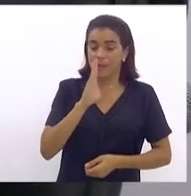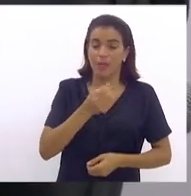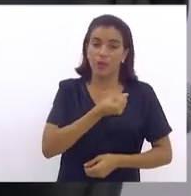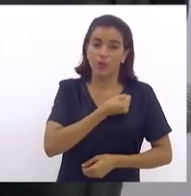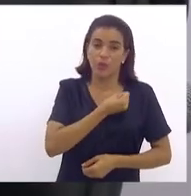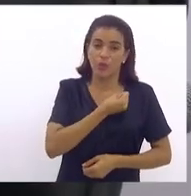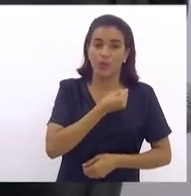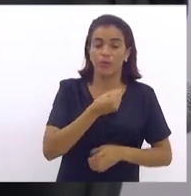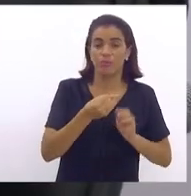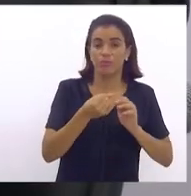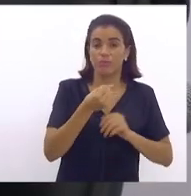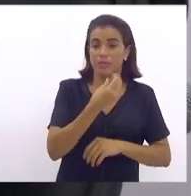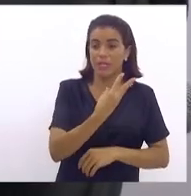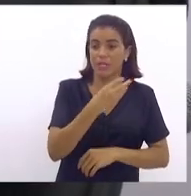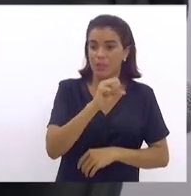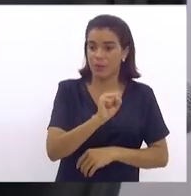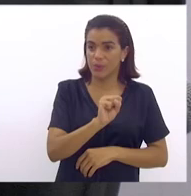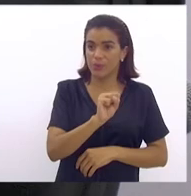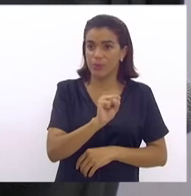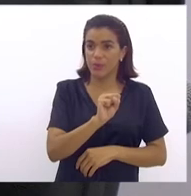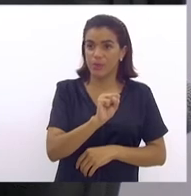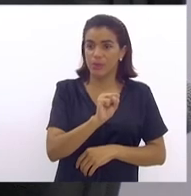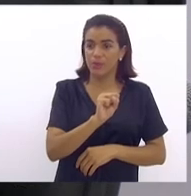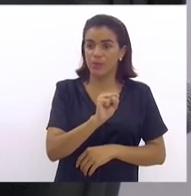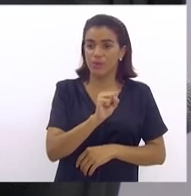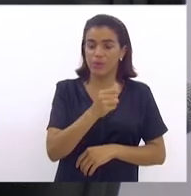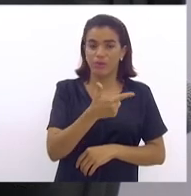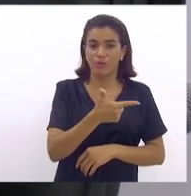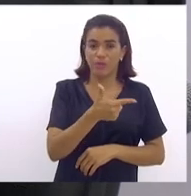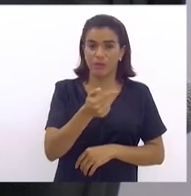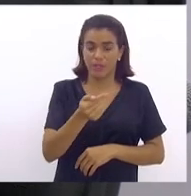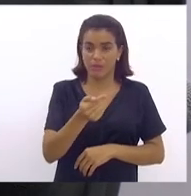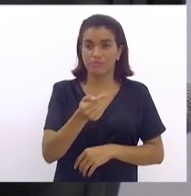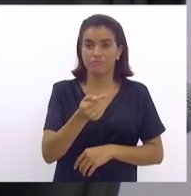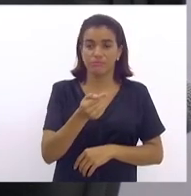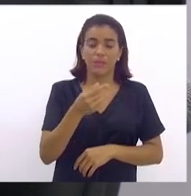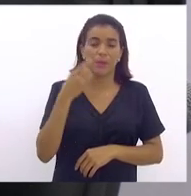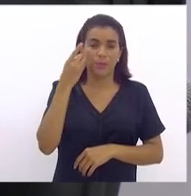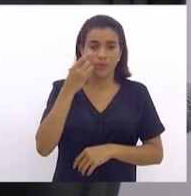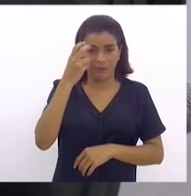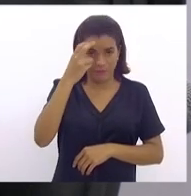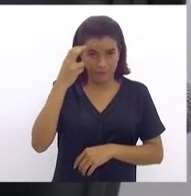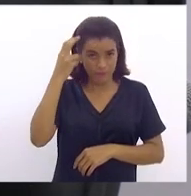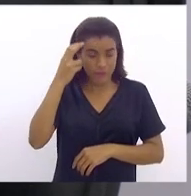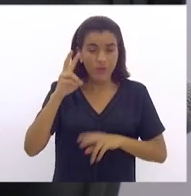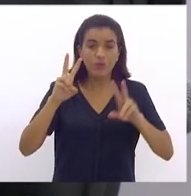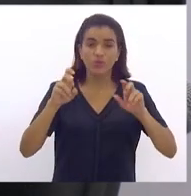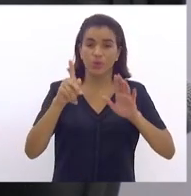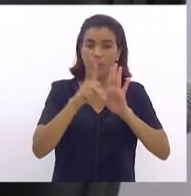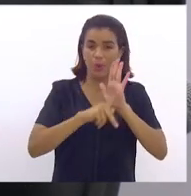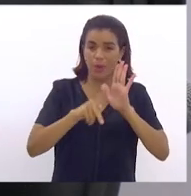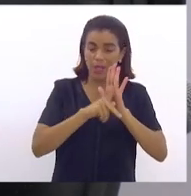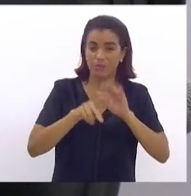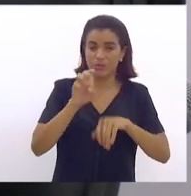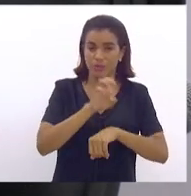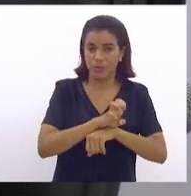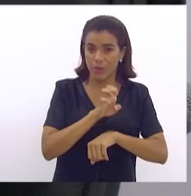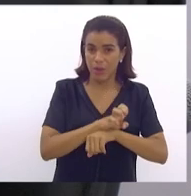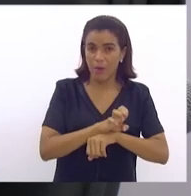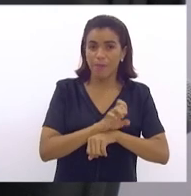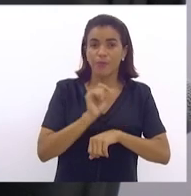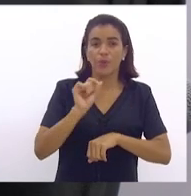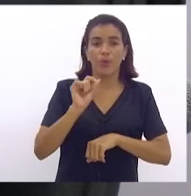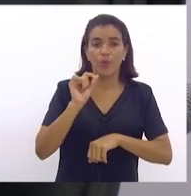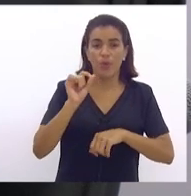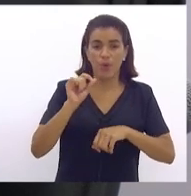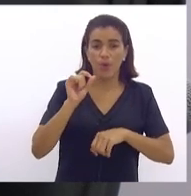PL 1602 de 23, de autoria da deputada Verônica Lima, que institui o Programa Estadual de Combate ao Uso de